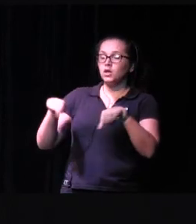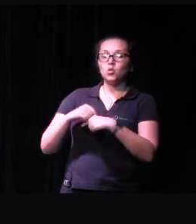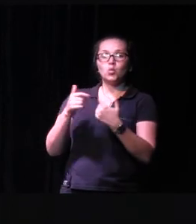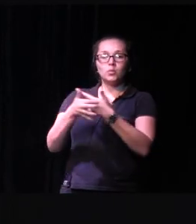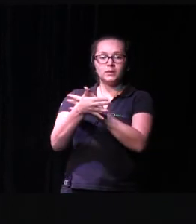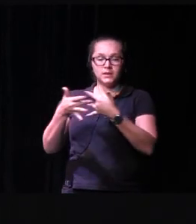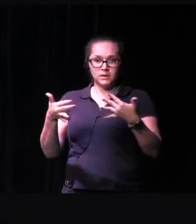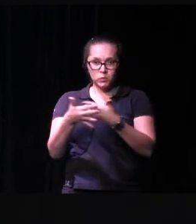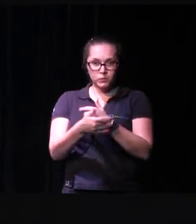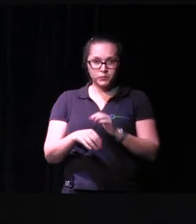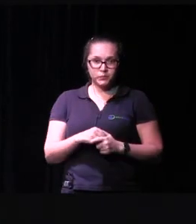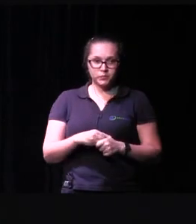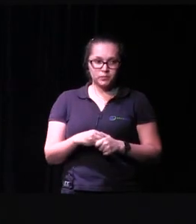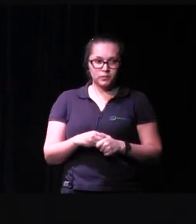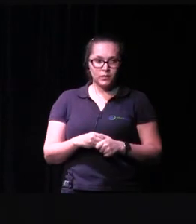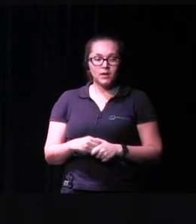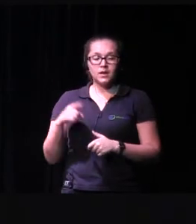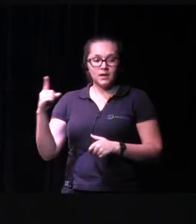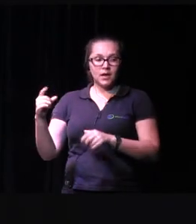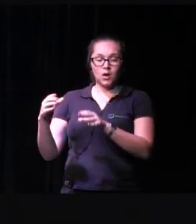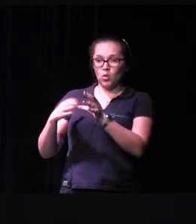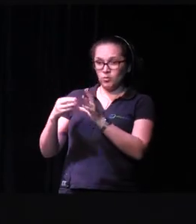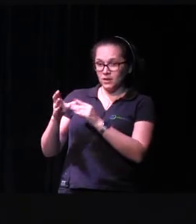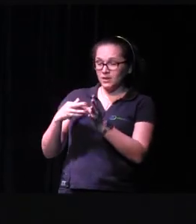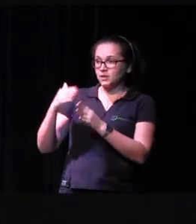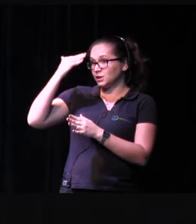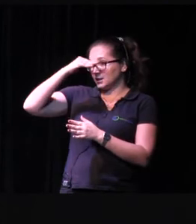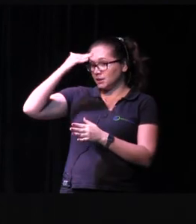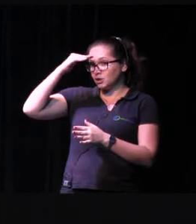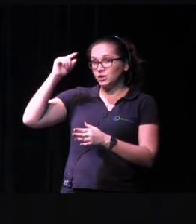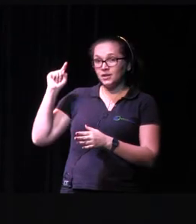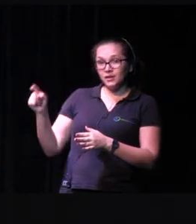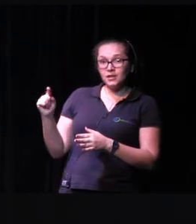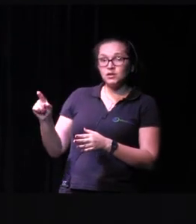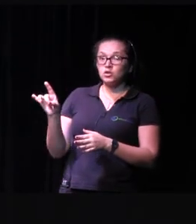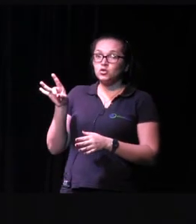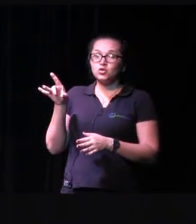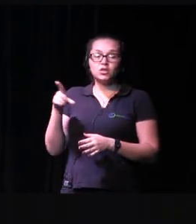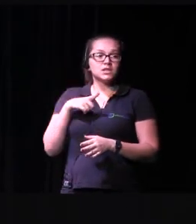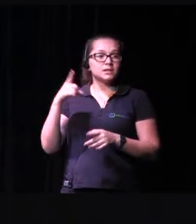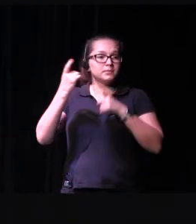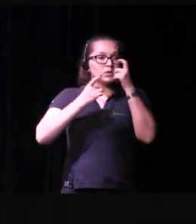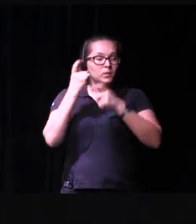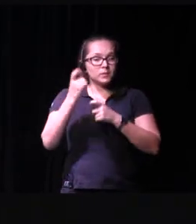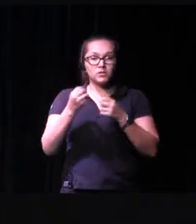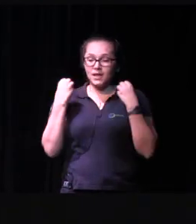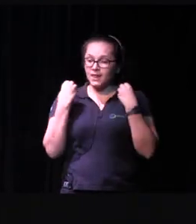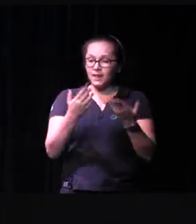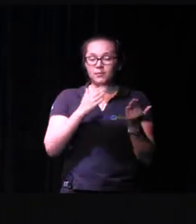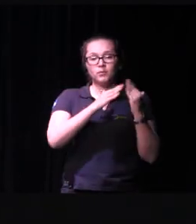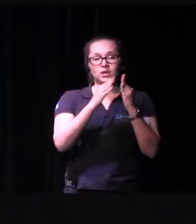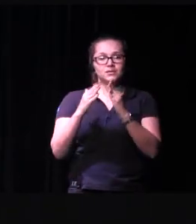comunidade entendia que este Ministério estava só preocupado em dar moradia e não na parte